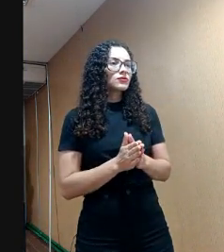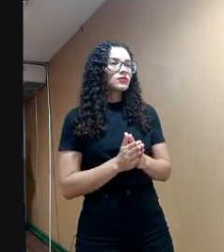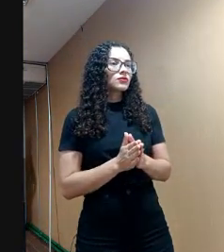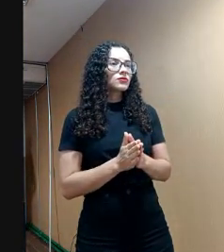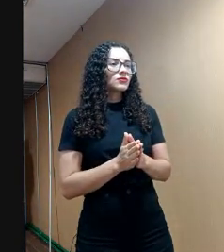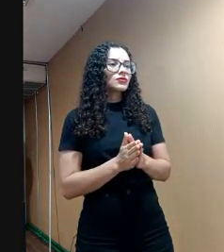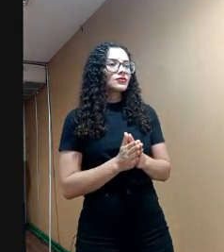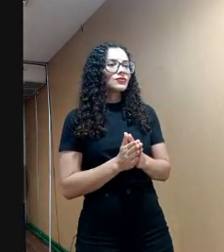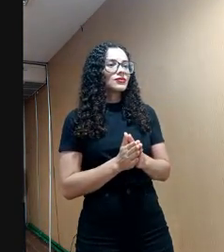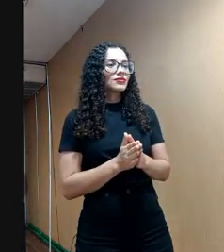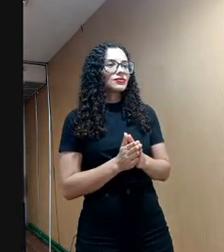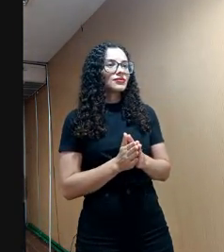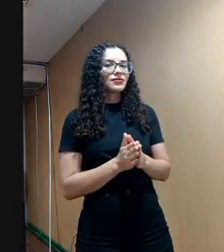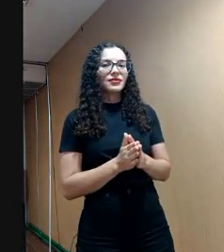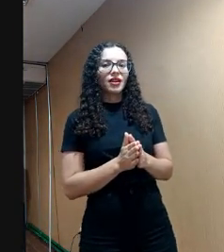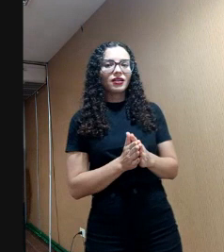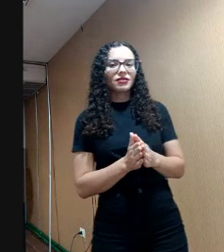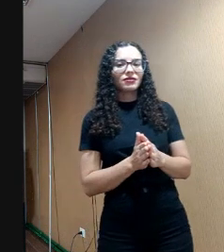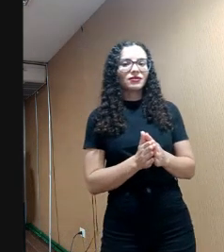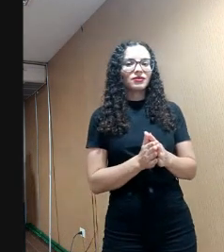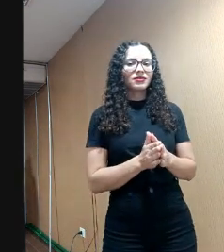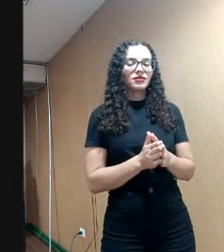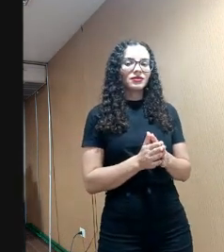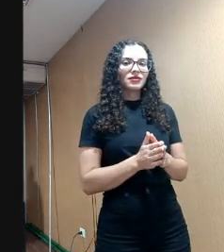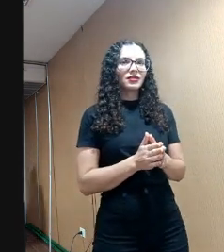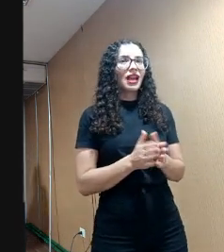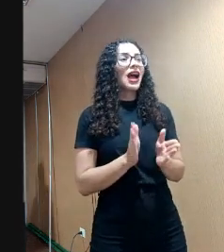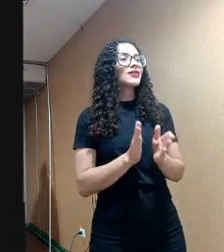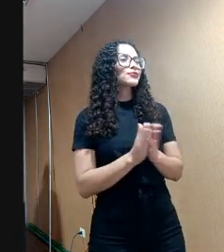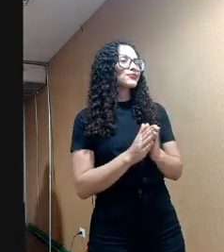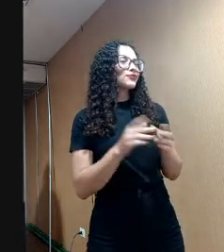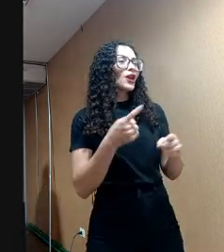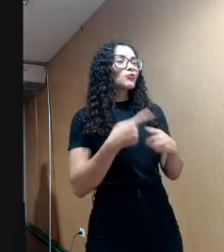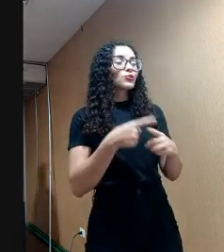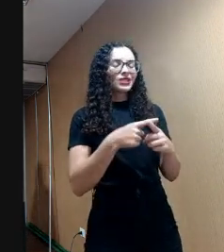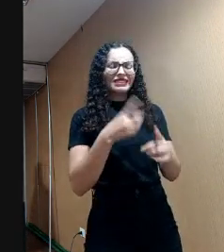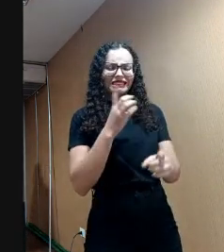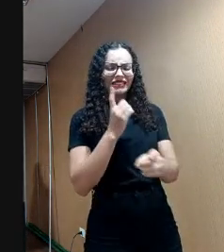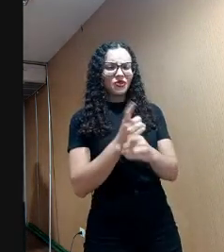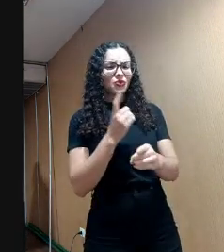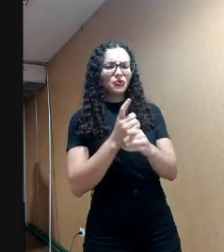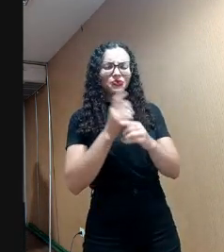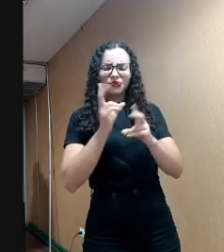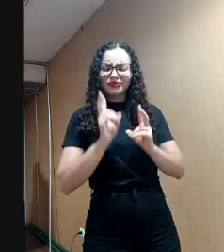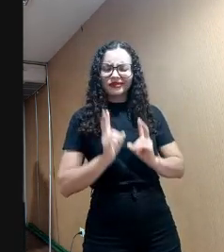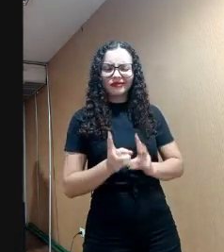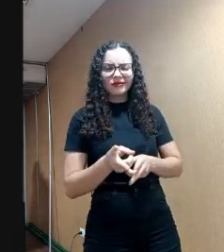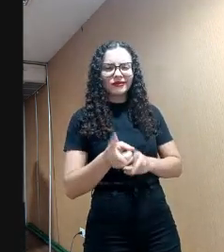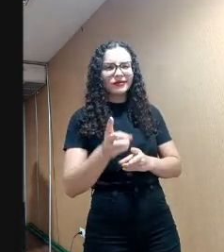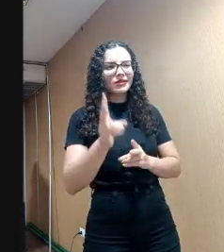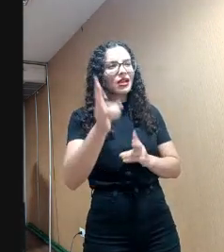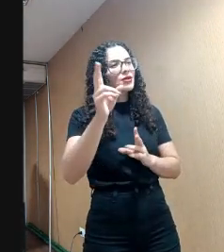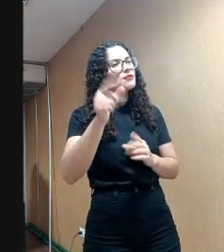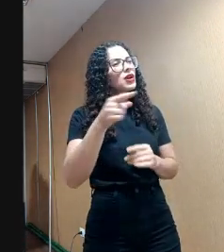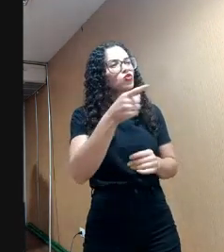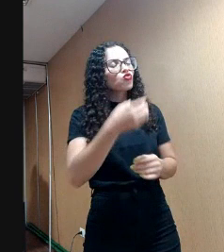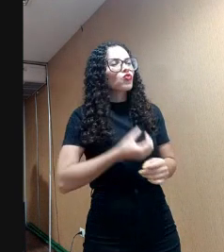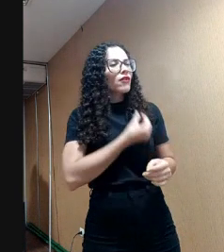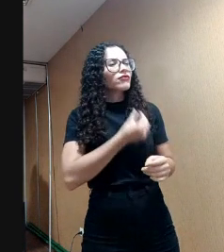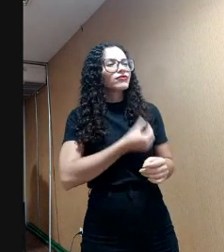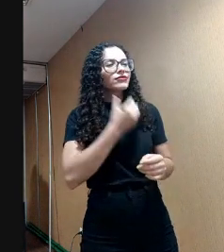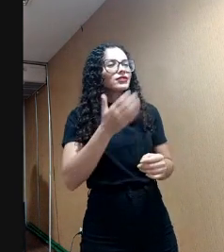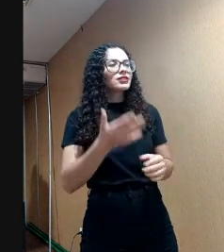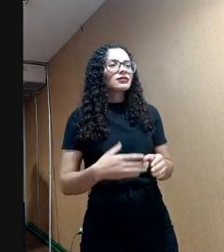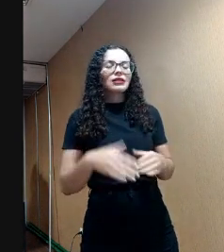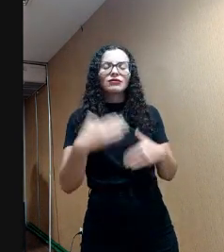para a nossa vida, né? Intelectual, profissional, acadêmica. E, mais uma vez, parabéns, gente. Uma boa noite e um